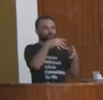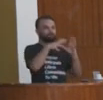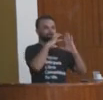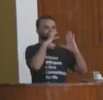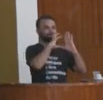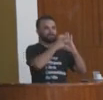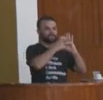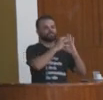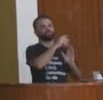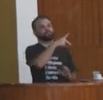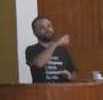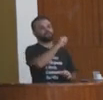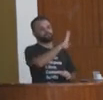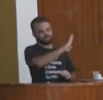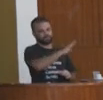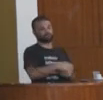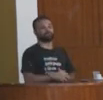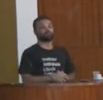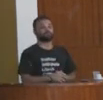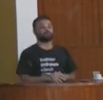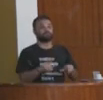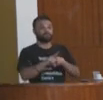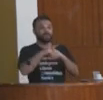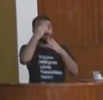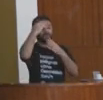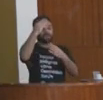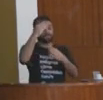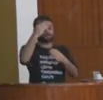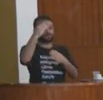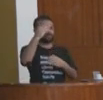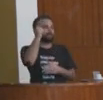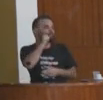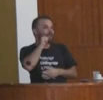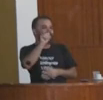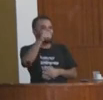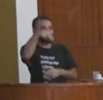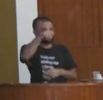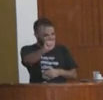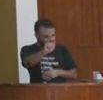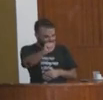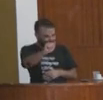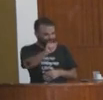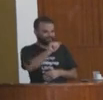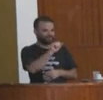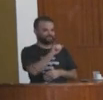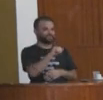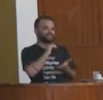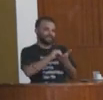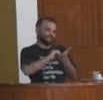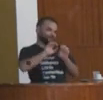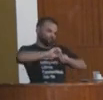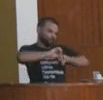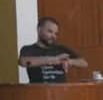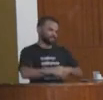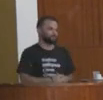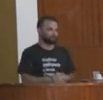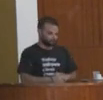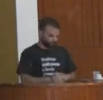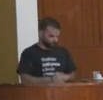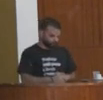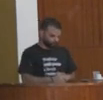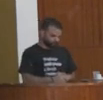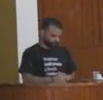presente, agradecer a senhora Ana Cristina Pinheiro, do SEDUC, também presente na solenidade.